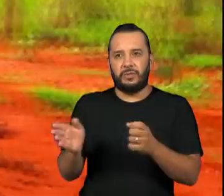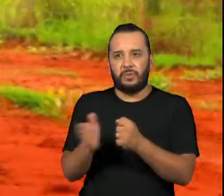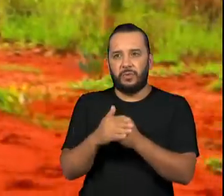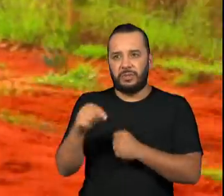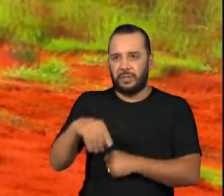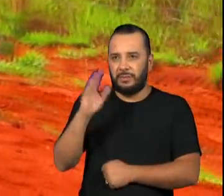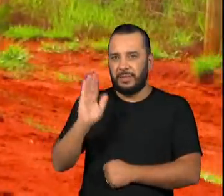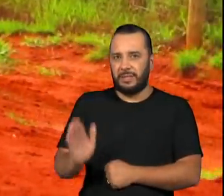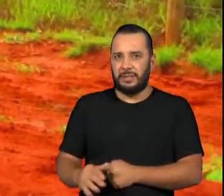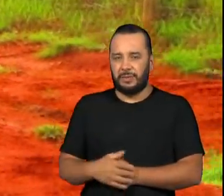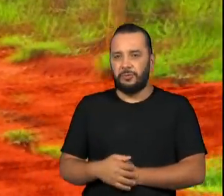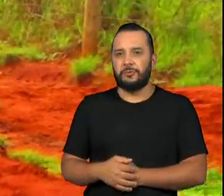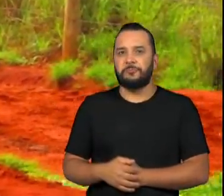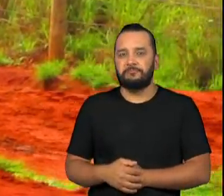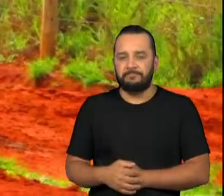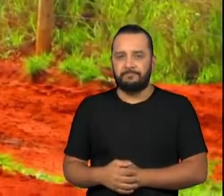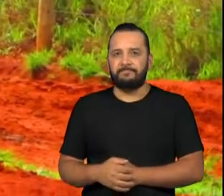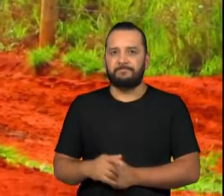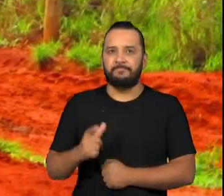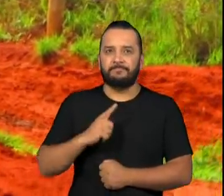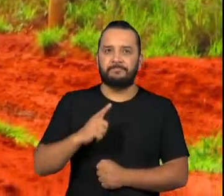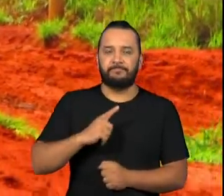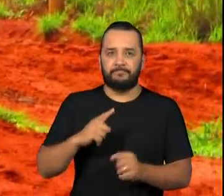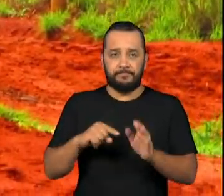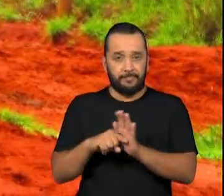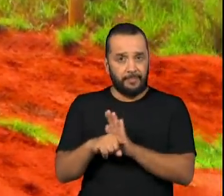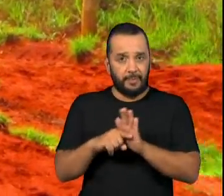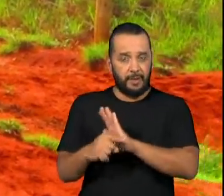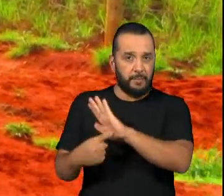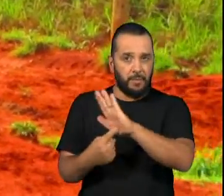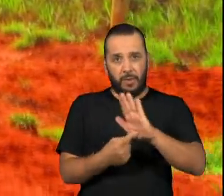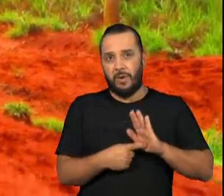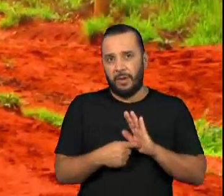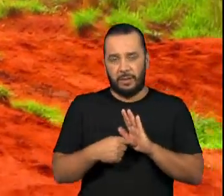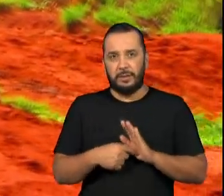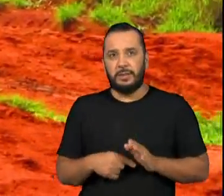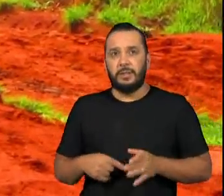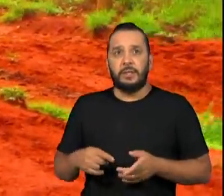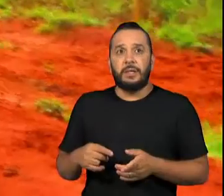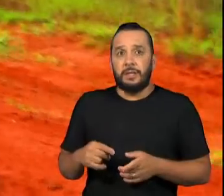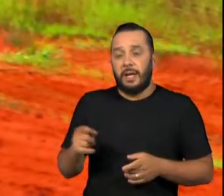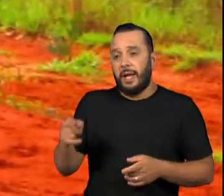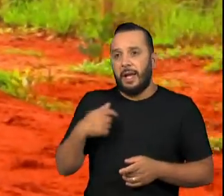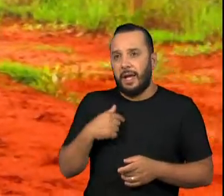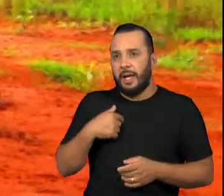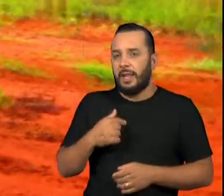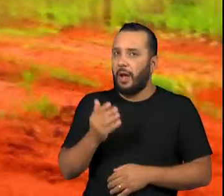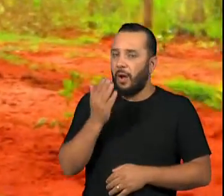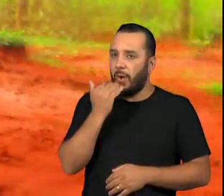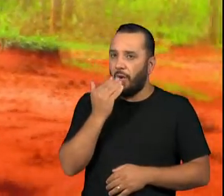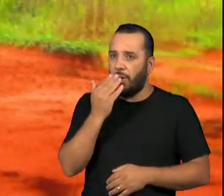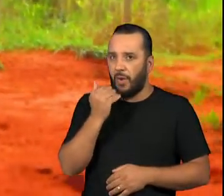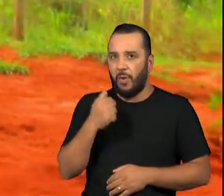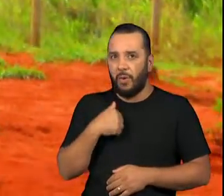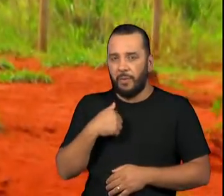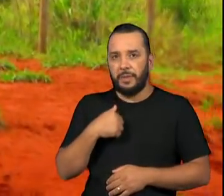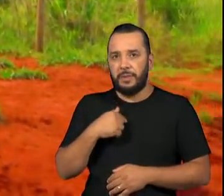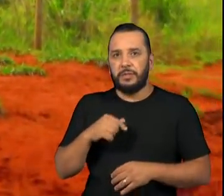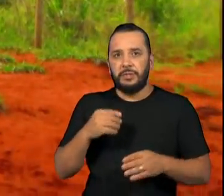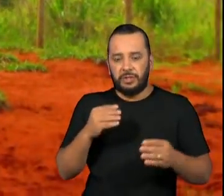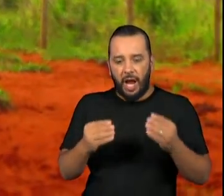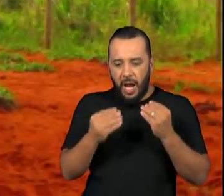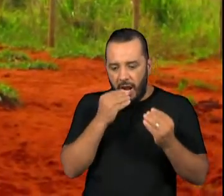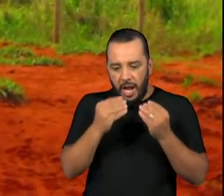As análises revelaram que a contaminação não se dá pelo consumo direto dos alimentos